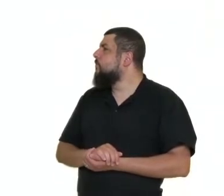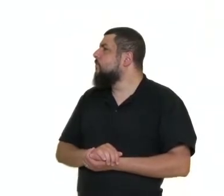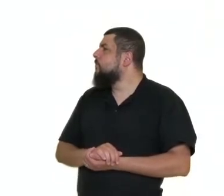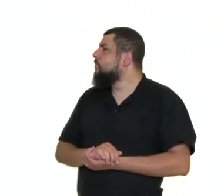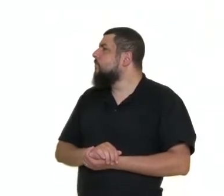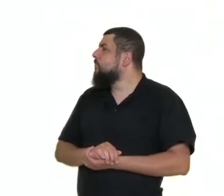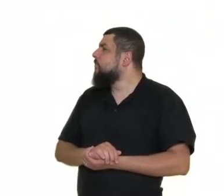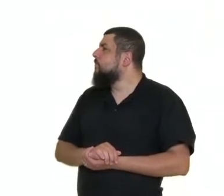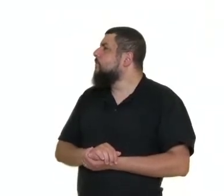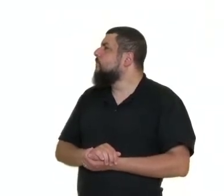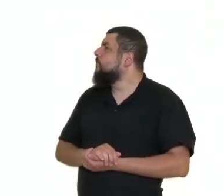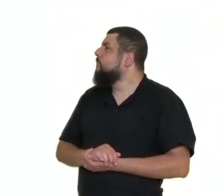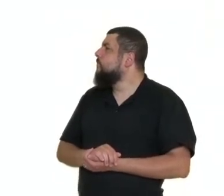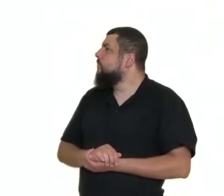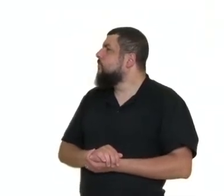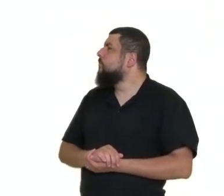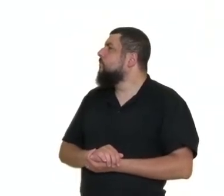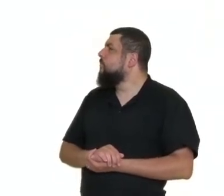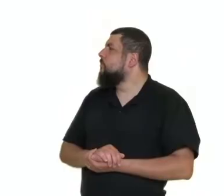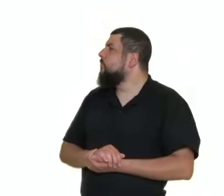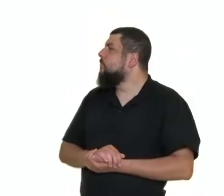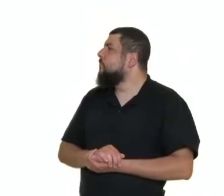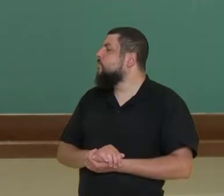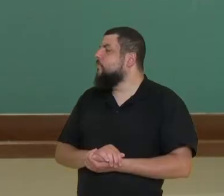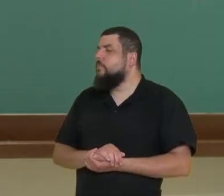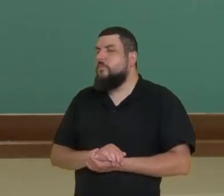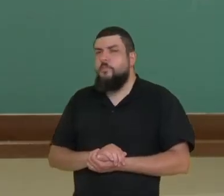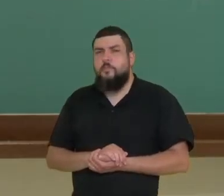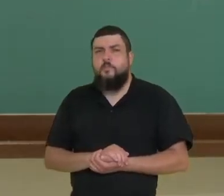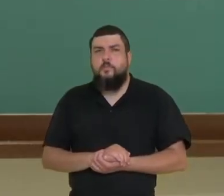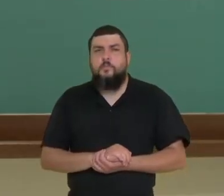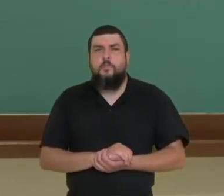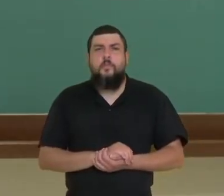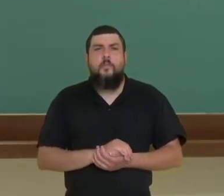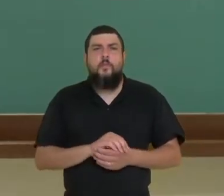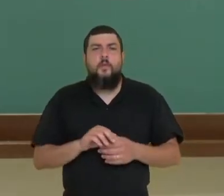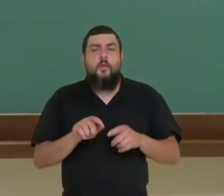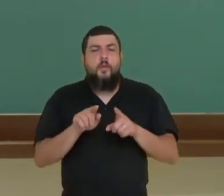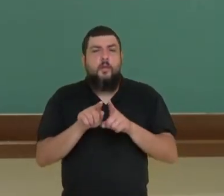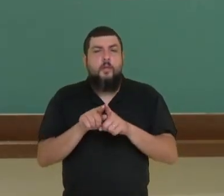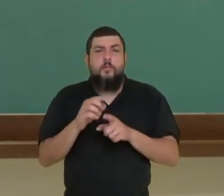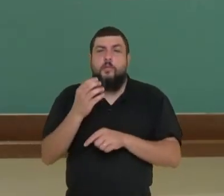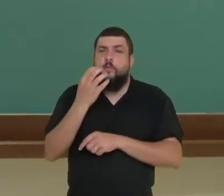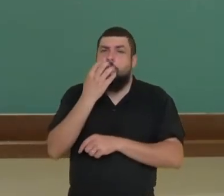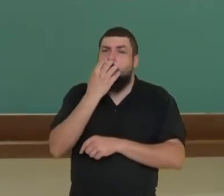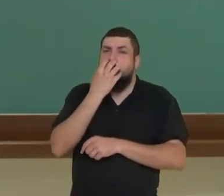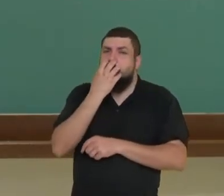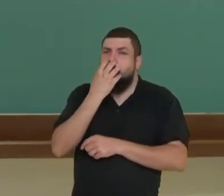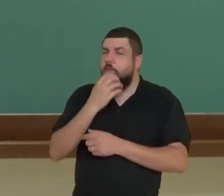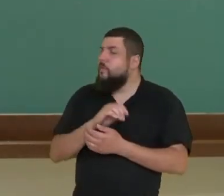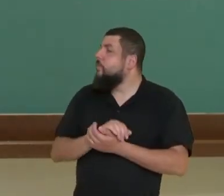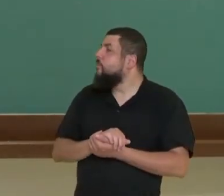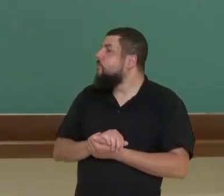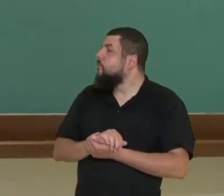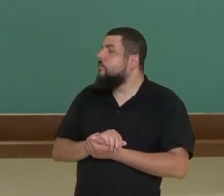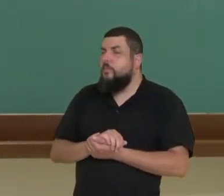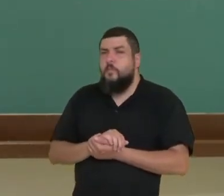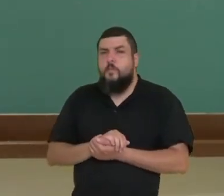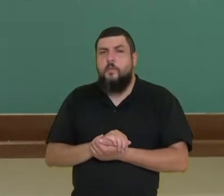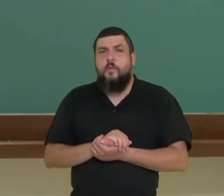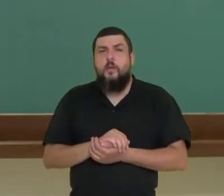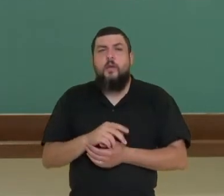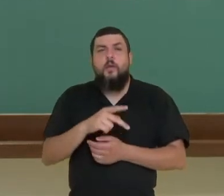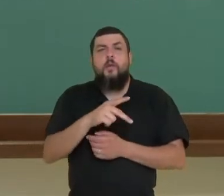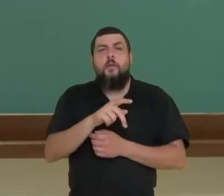feminino, ote, ota. Olha o exemplo do cão aqui. Perro,